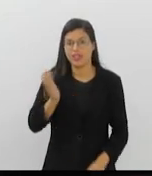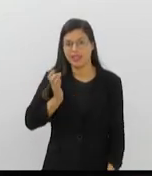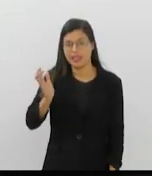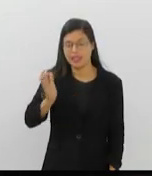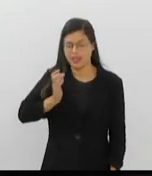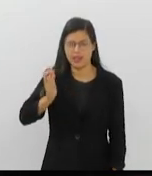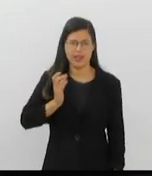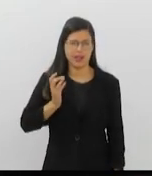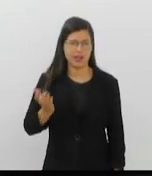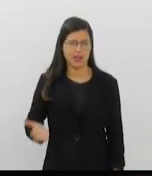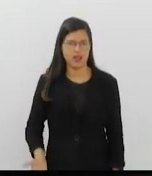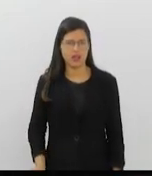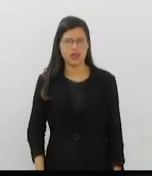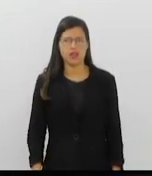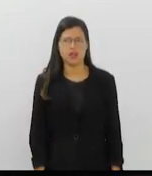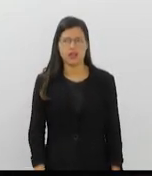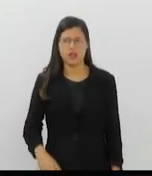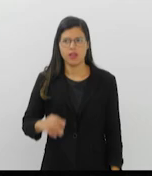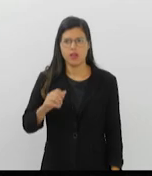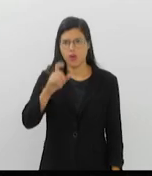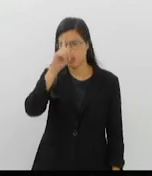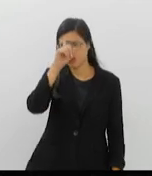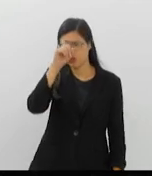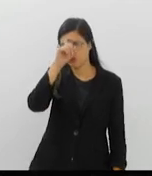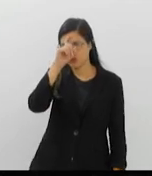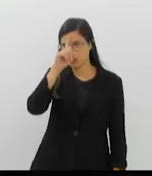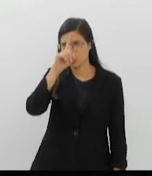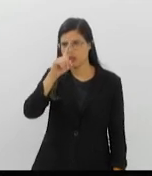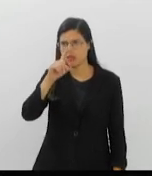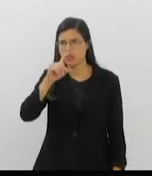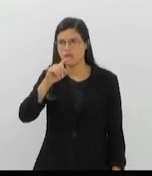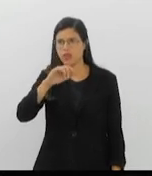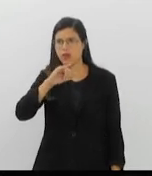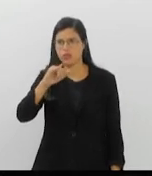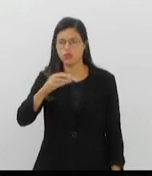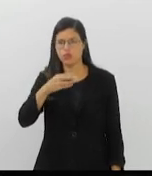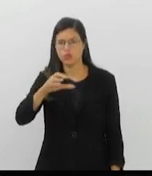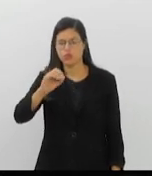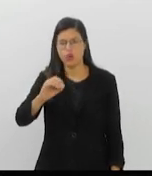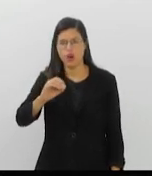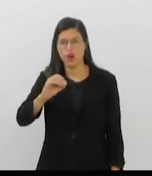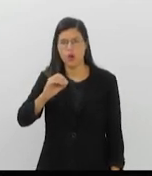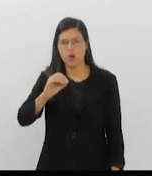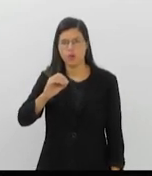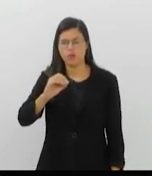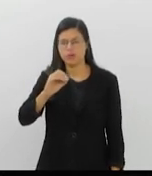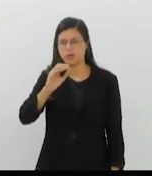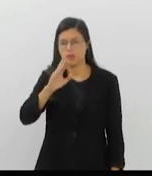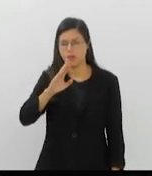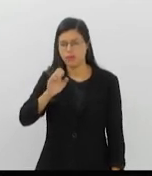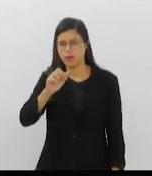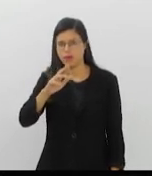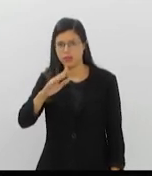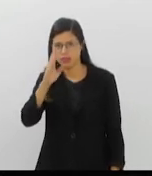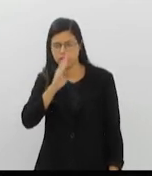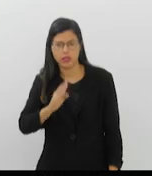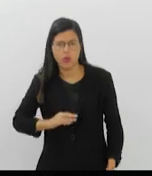multibilionária Alberto Torres João Brasil mestre fininha Altivo César Maria